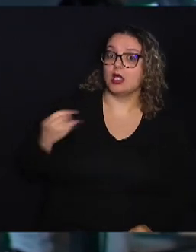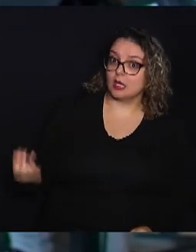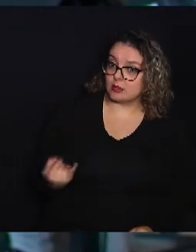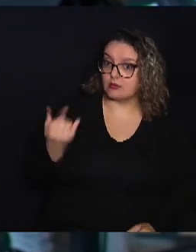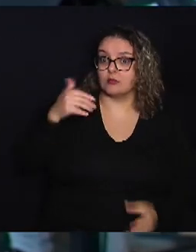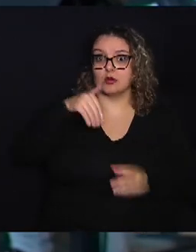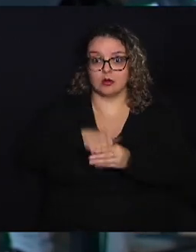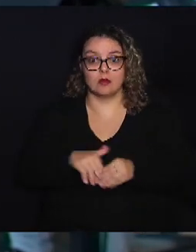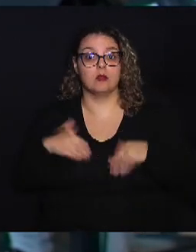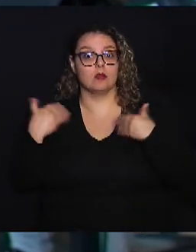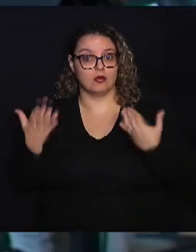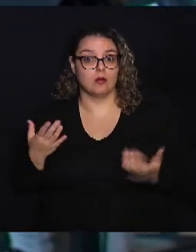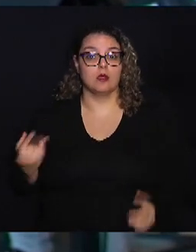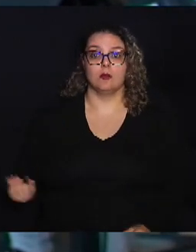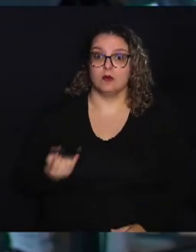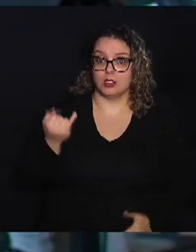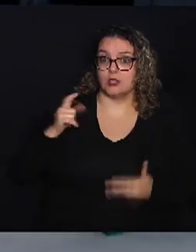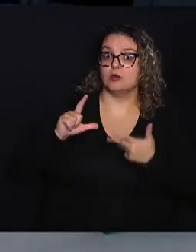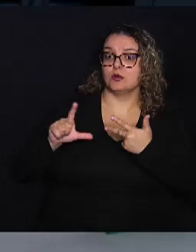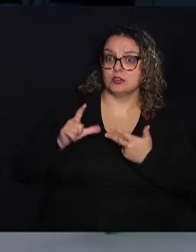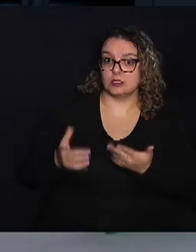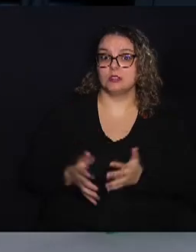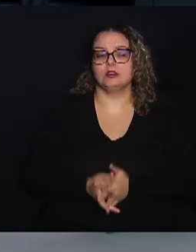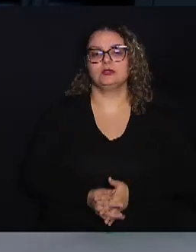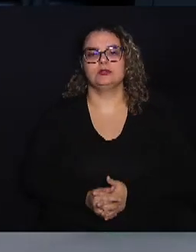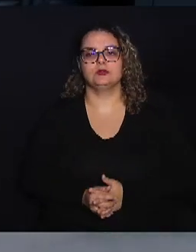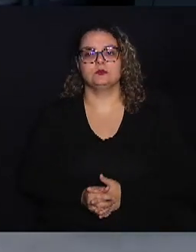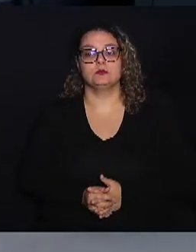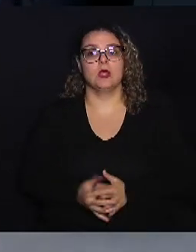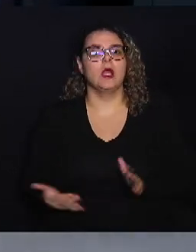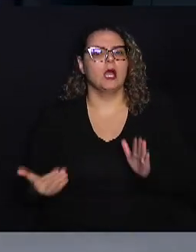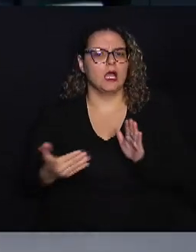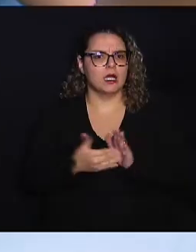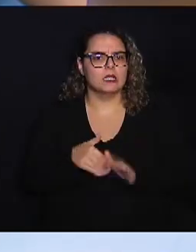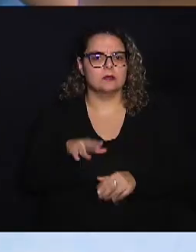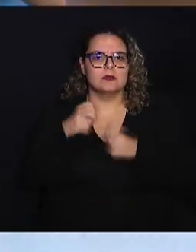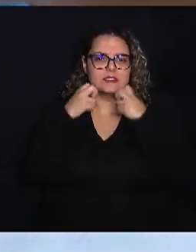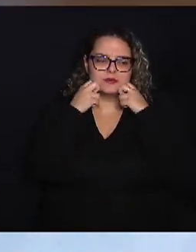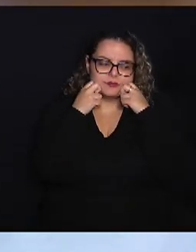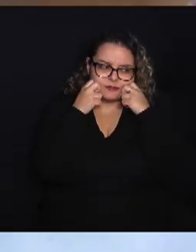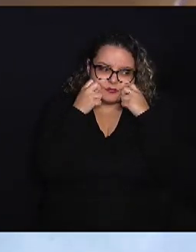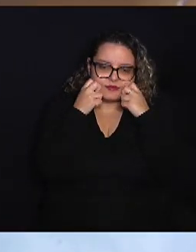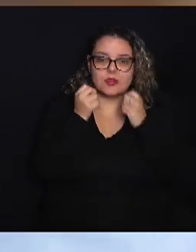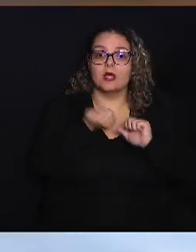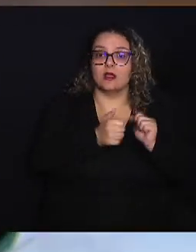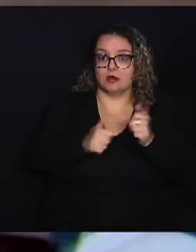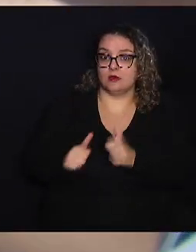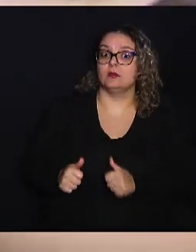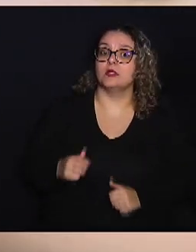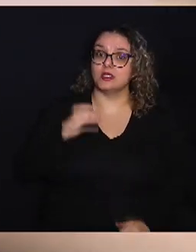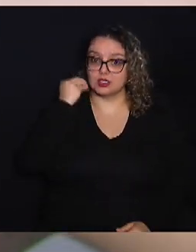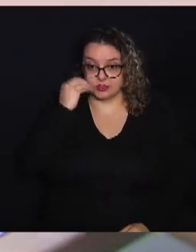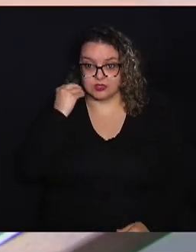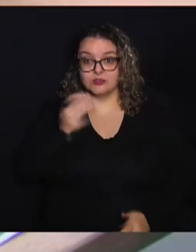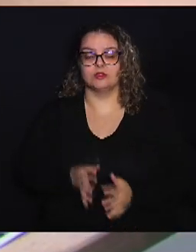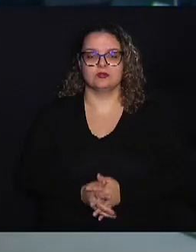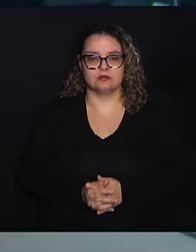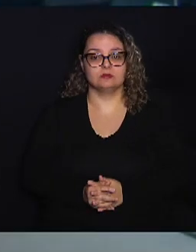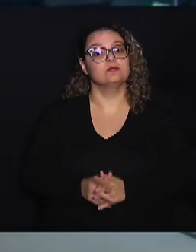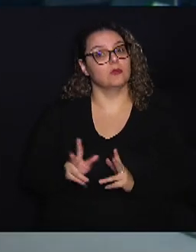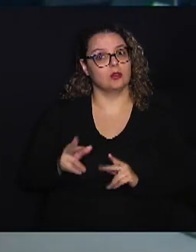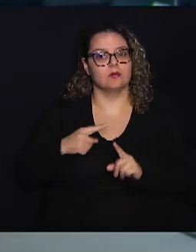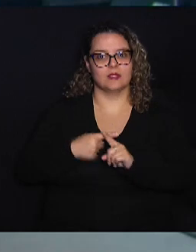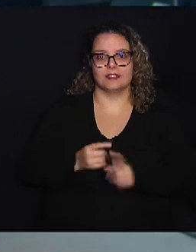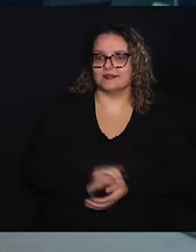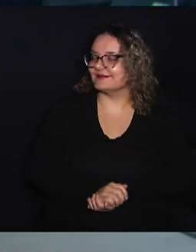votar, qual é a importância do legislativo. Até mesmo os mais tímidos avaliam a experiência como positiva.